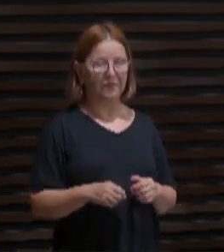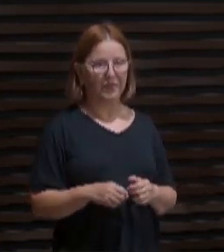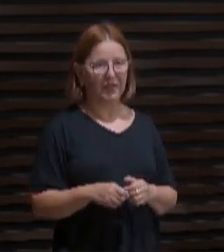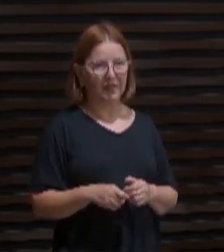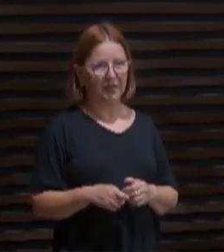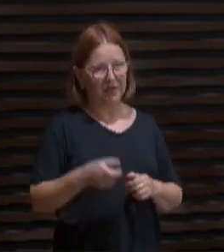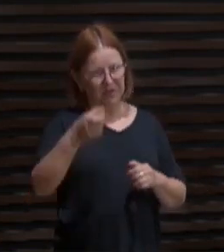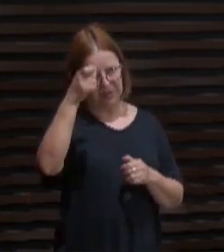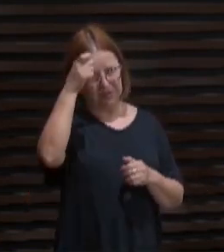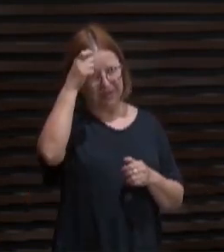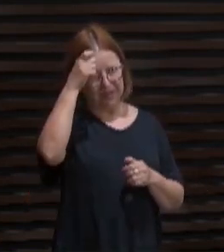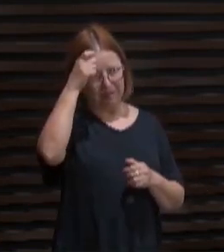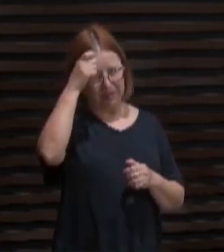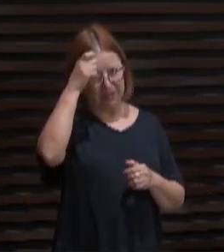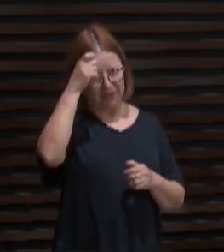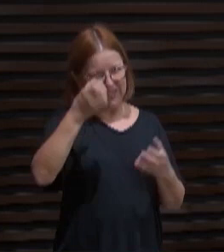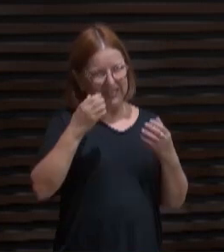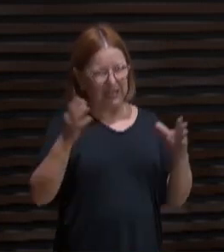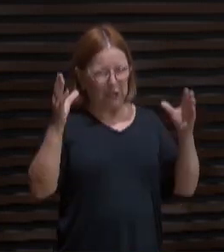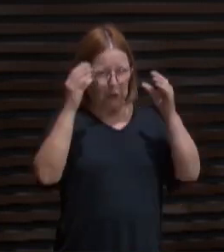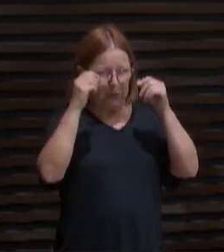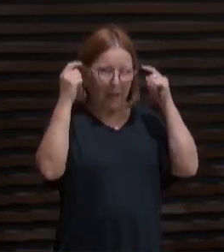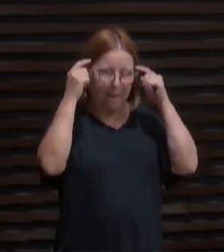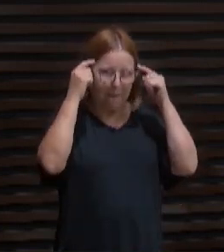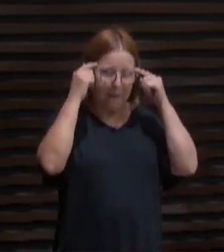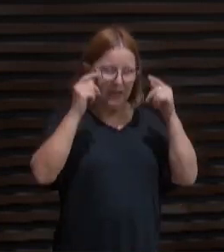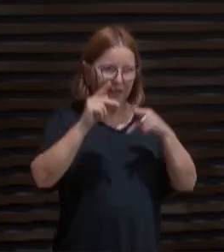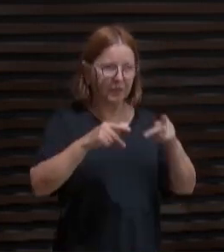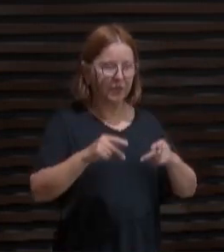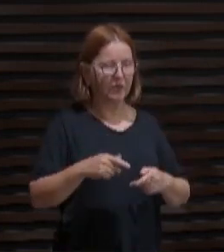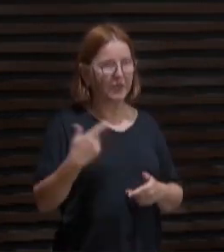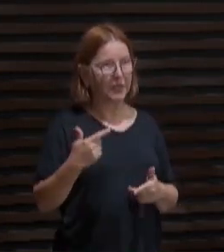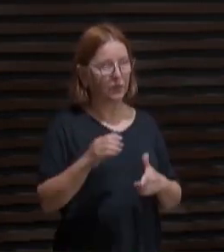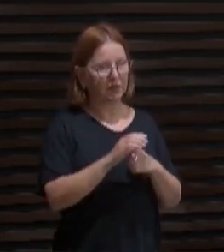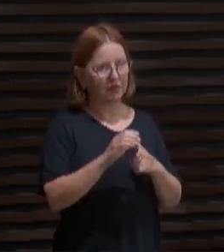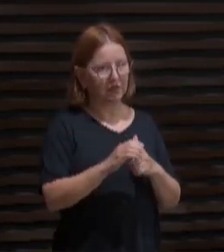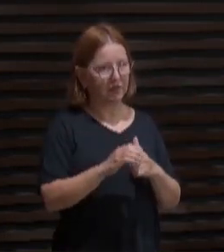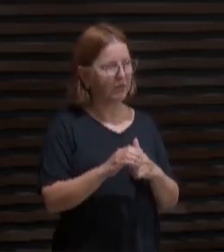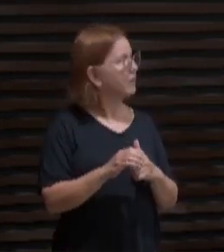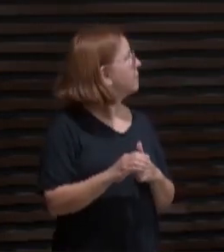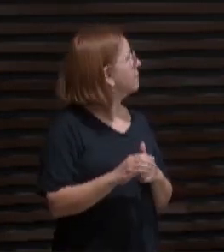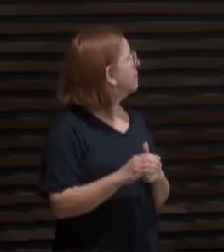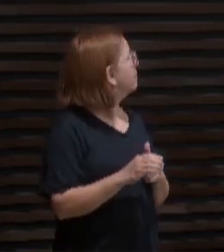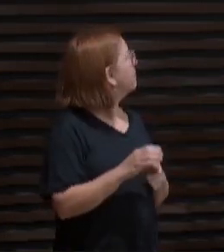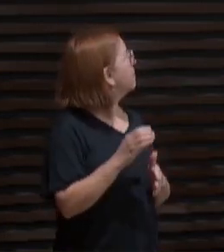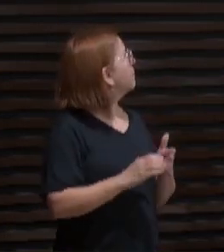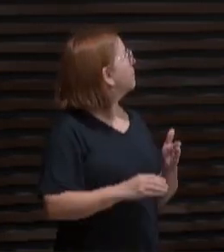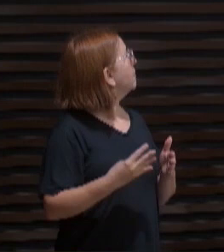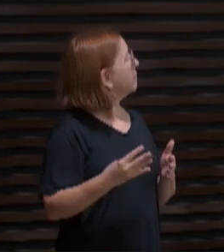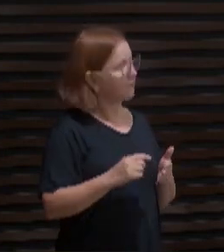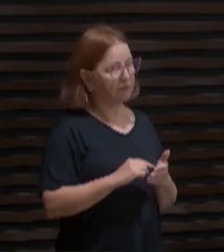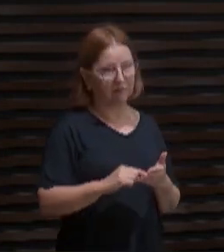escurecer a mente. 2 Coríntios capítulo 4, versículos 3 a 4, ele